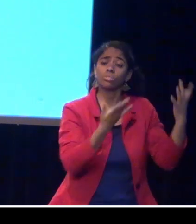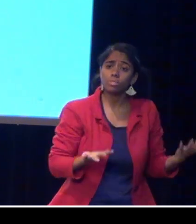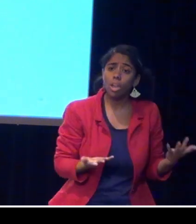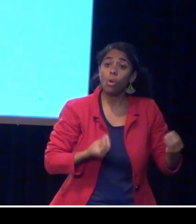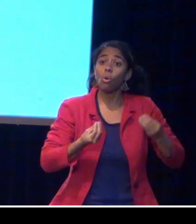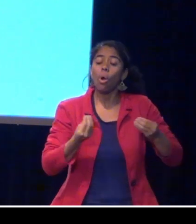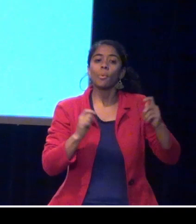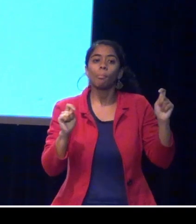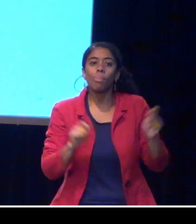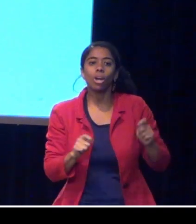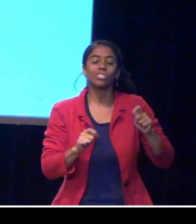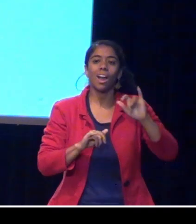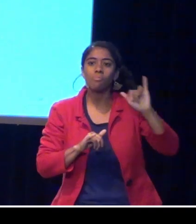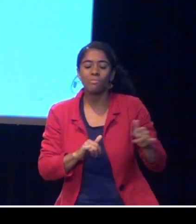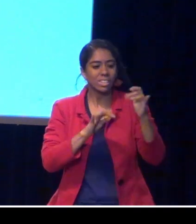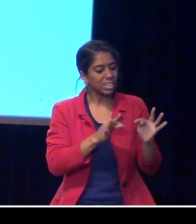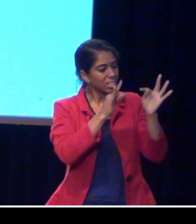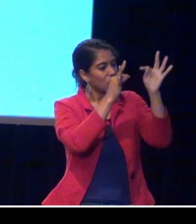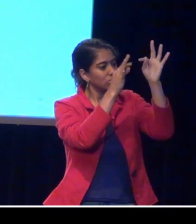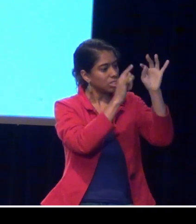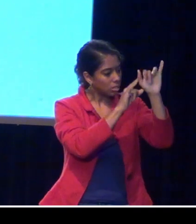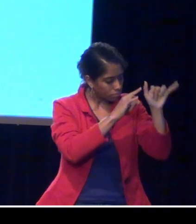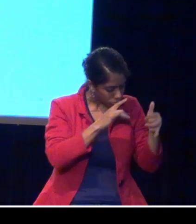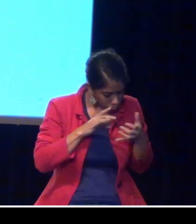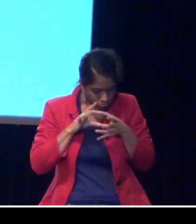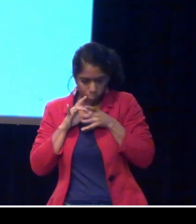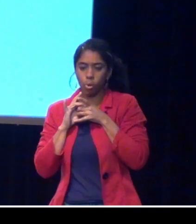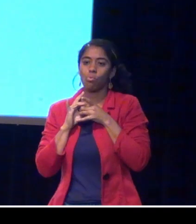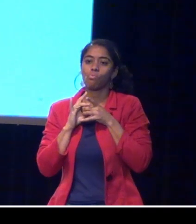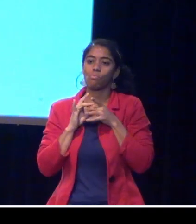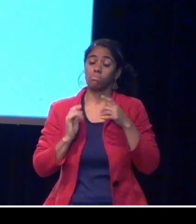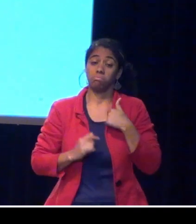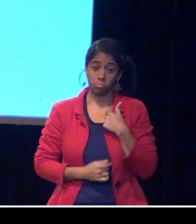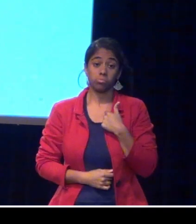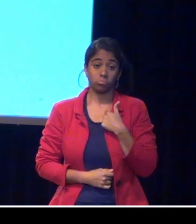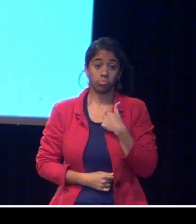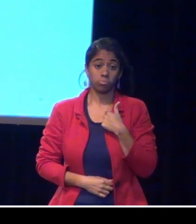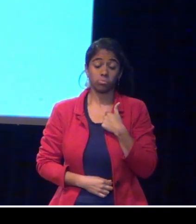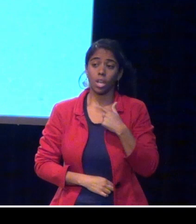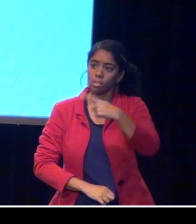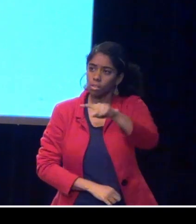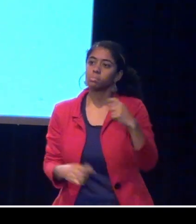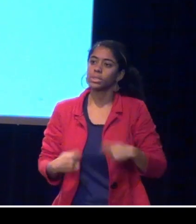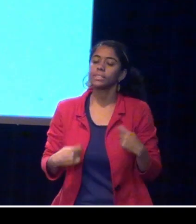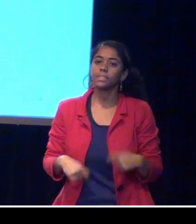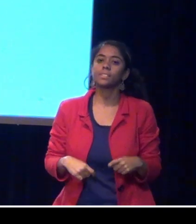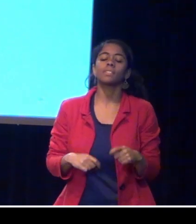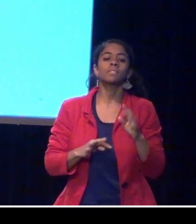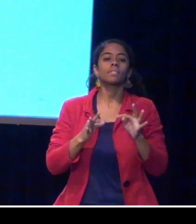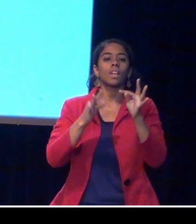a tecnologia um aliado para a nossa prática? O que a gente pode fazer? E a gente precisa que essa